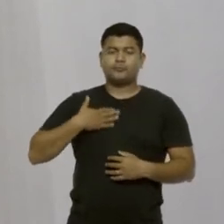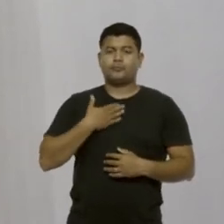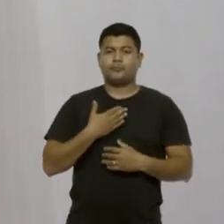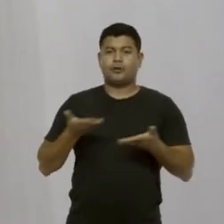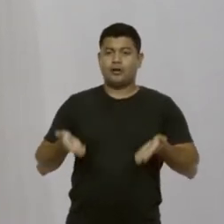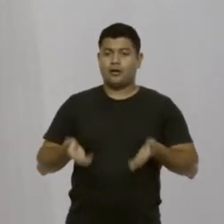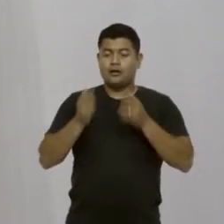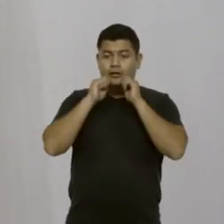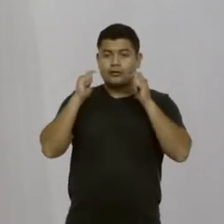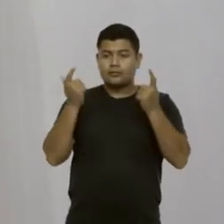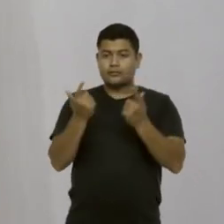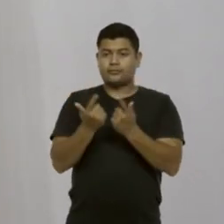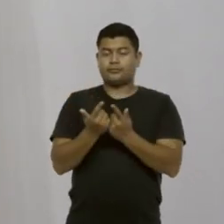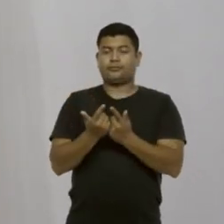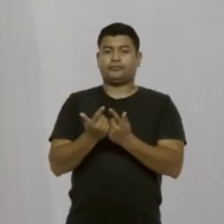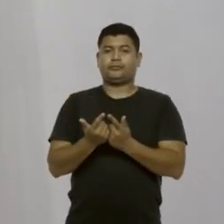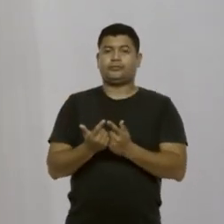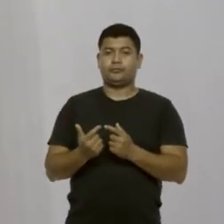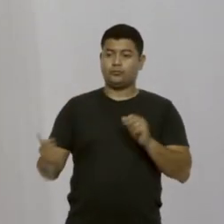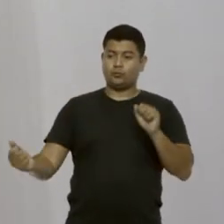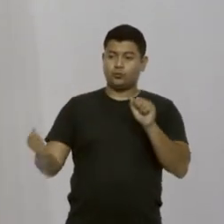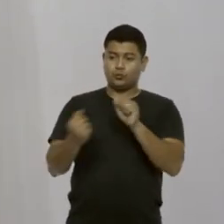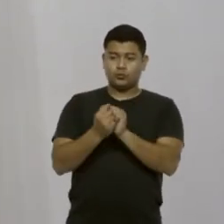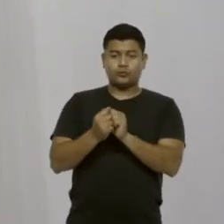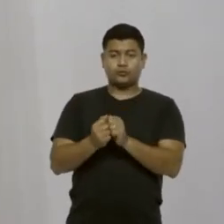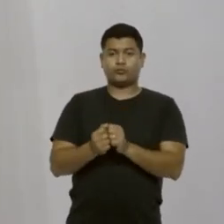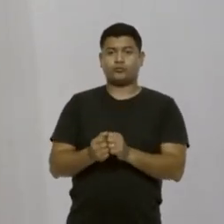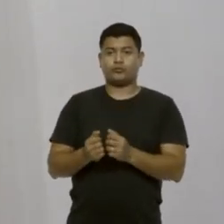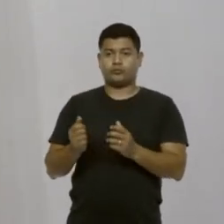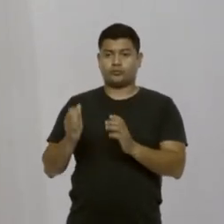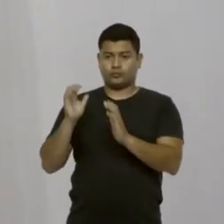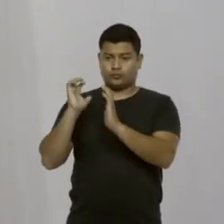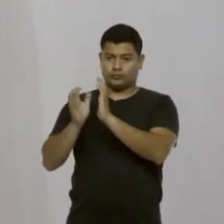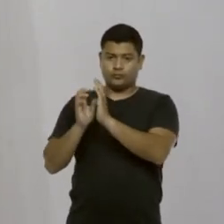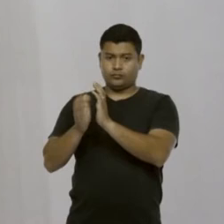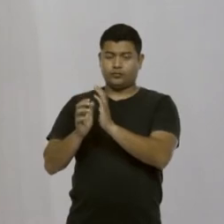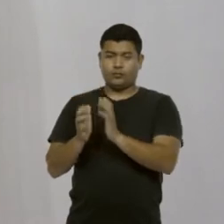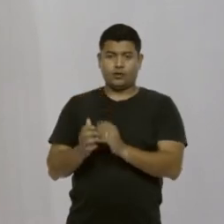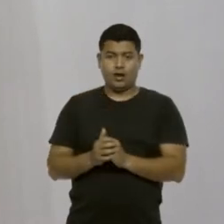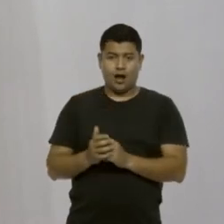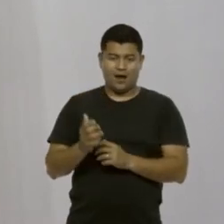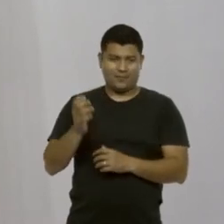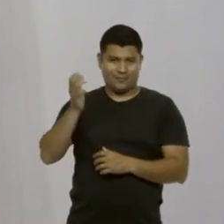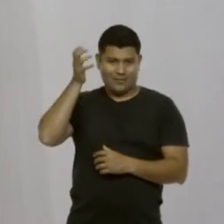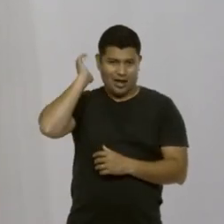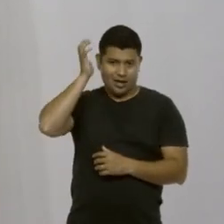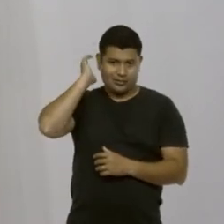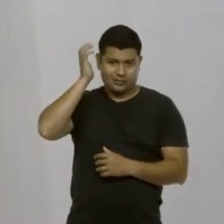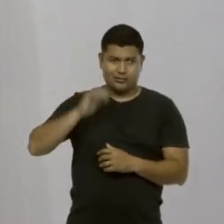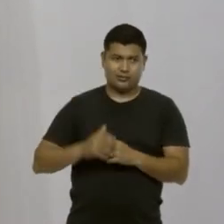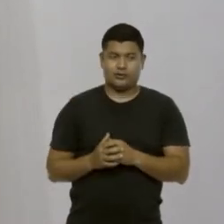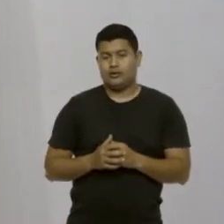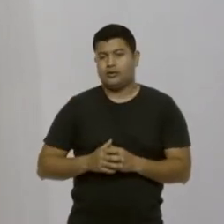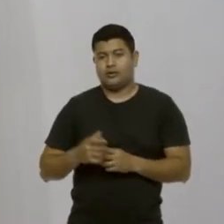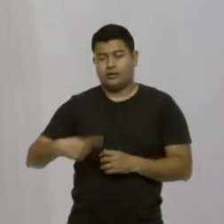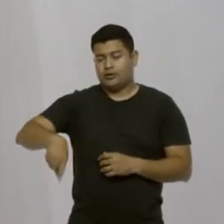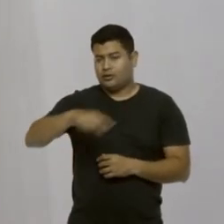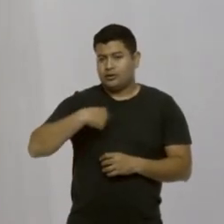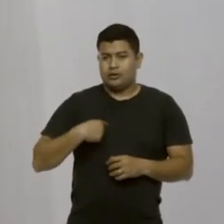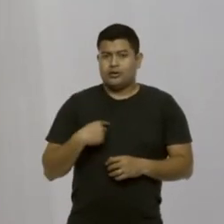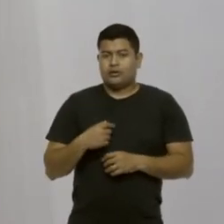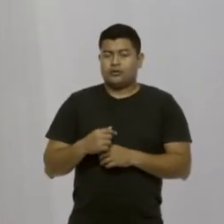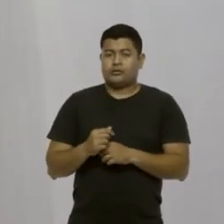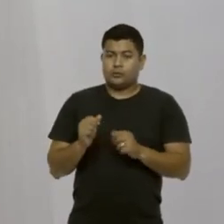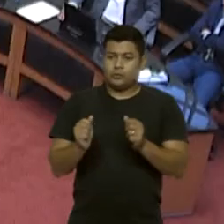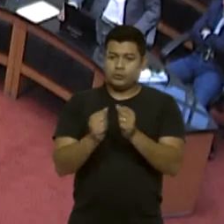Legislativa, pela nossa radiodifusão. Estamos sempre juntos, defendendo o nosso Estado, Santa Catarina, estaremos sempre fazendo o nosso melhor.